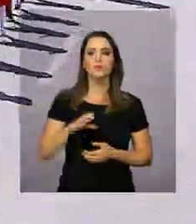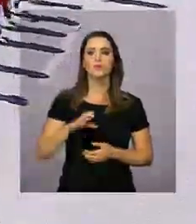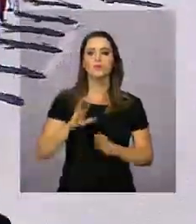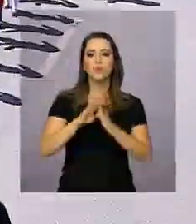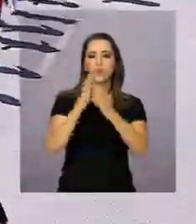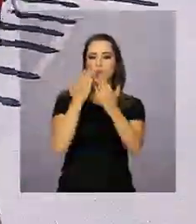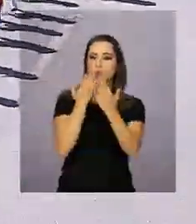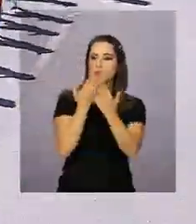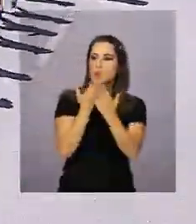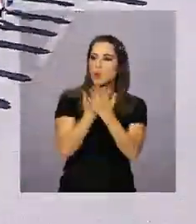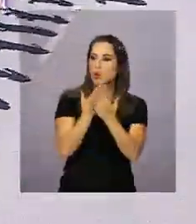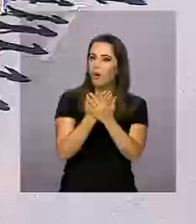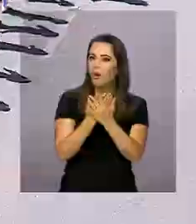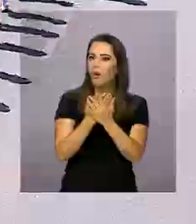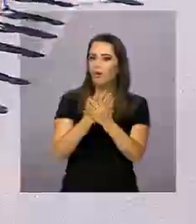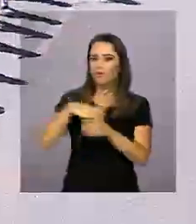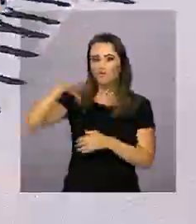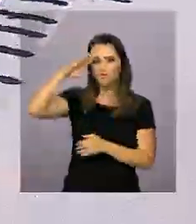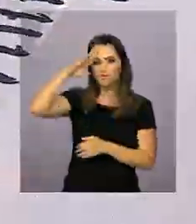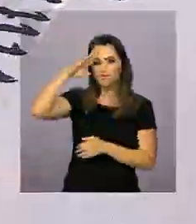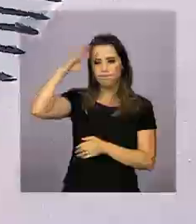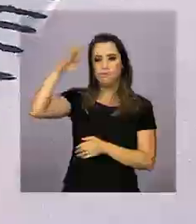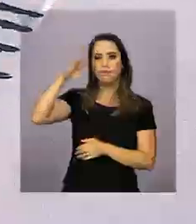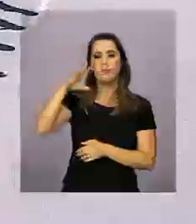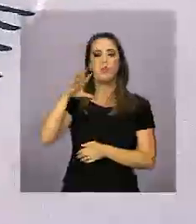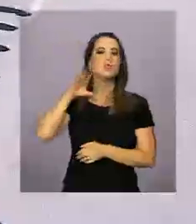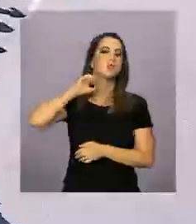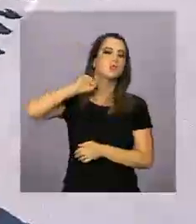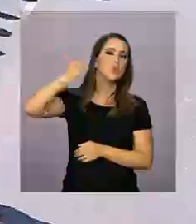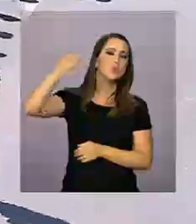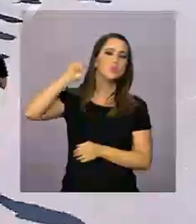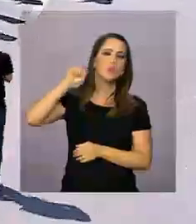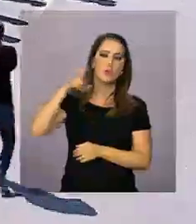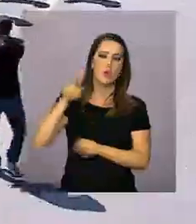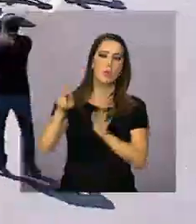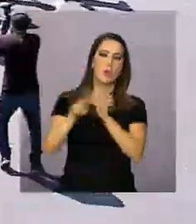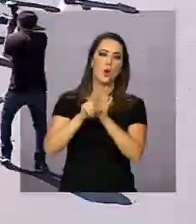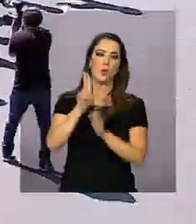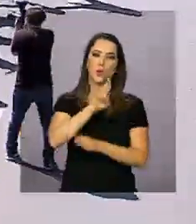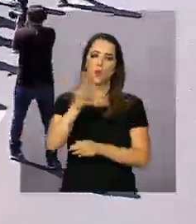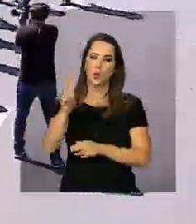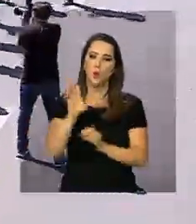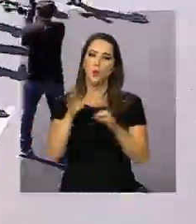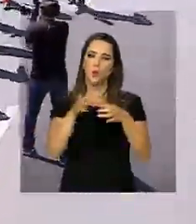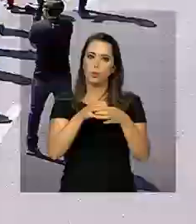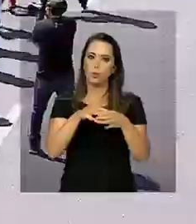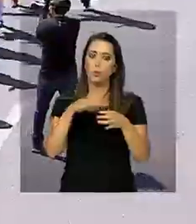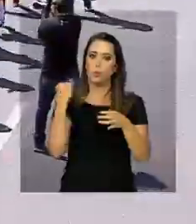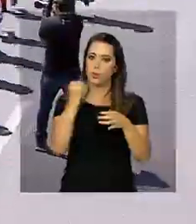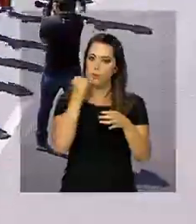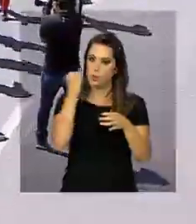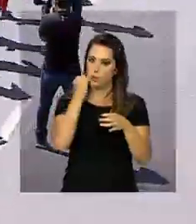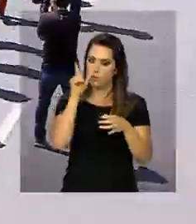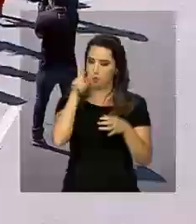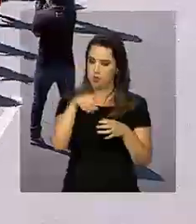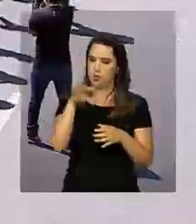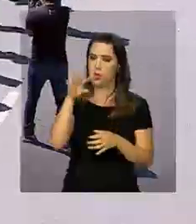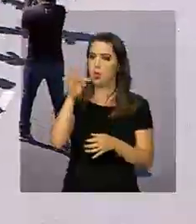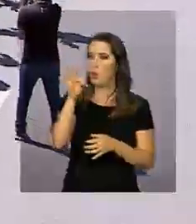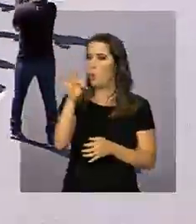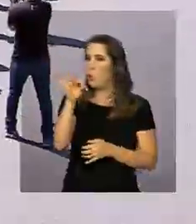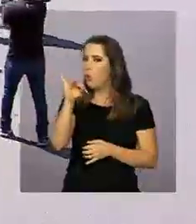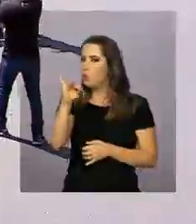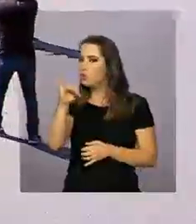Militar Tiradentes vai com o nome do patrono das polícias militares e civis, né? Que é o Tiradentes,